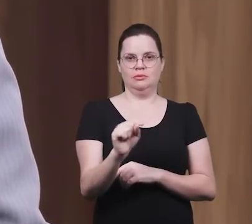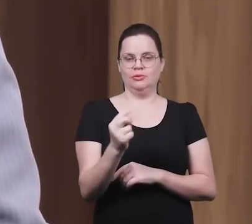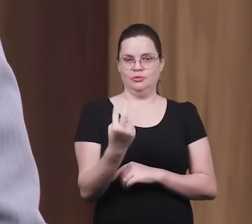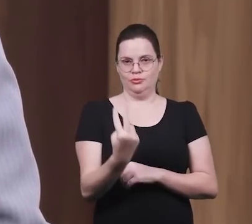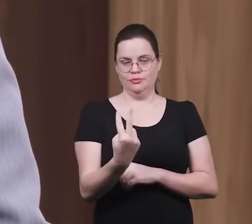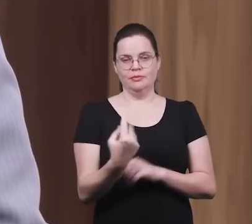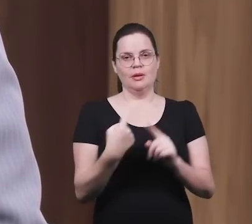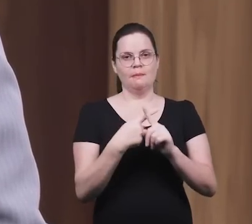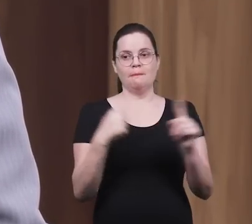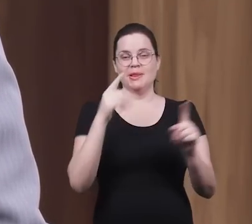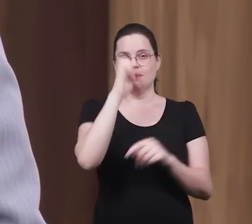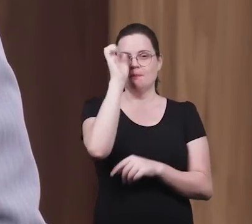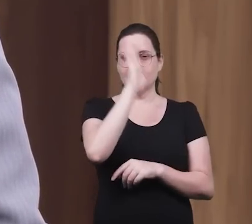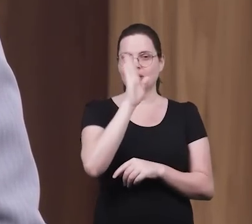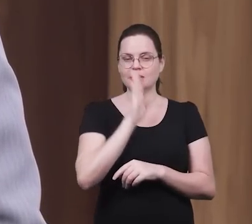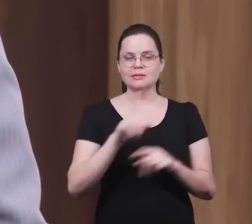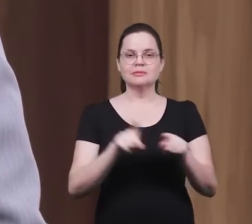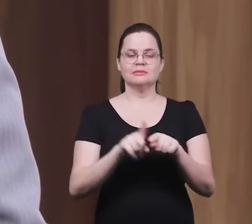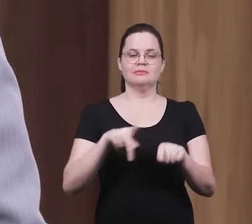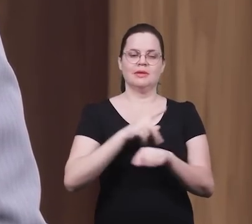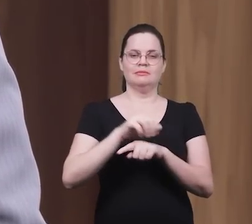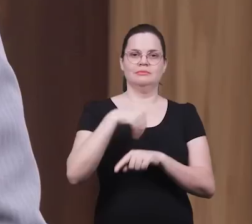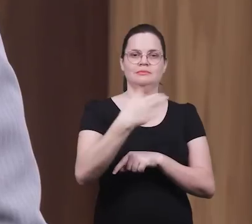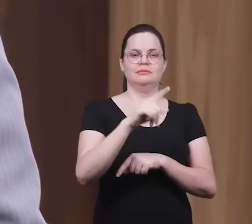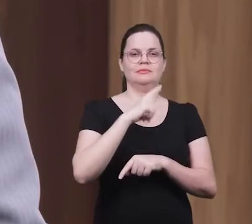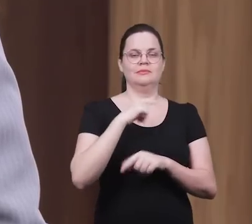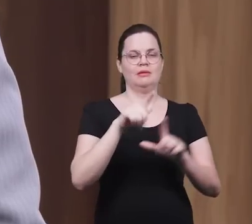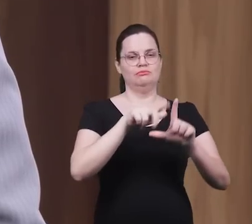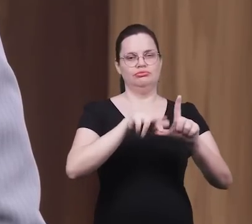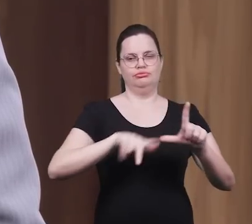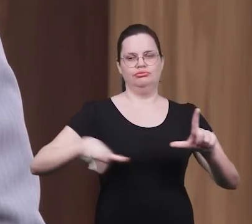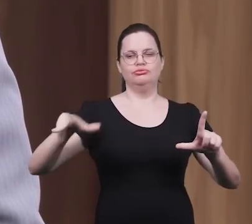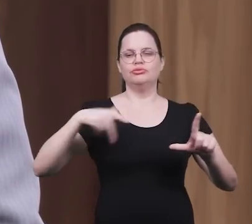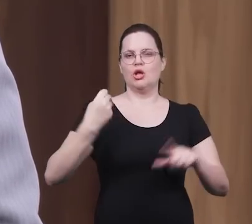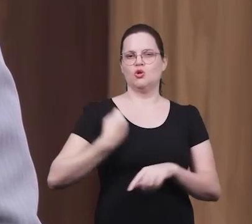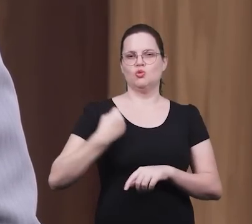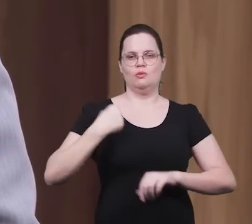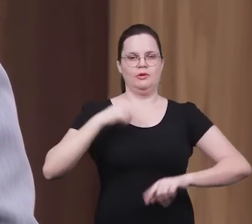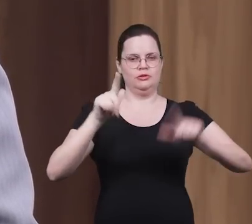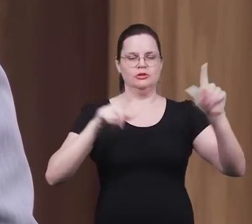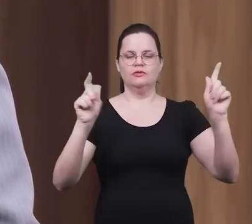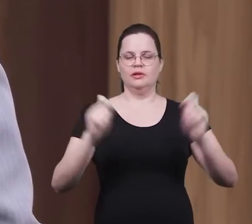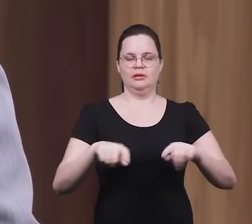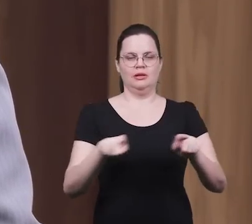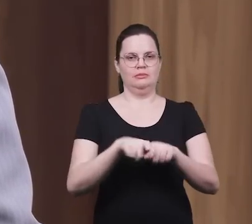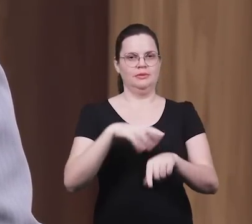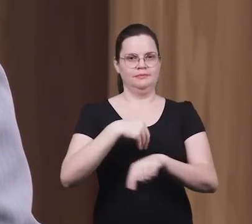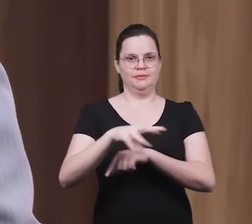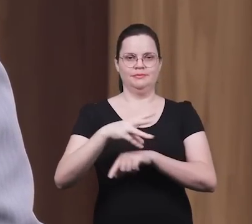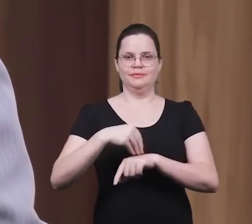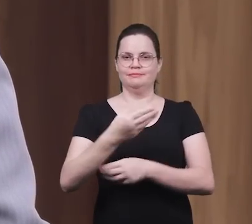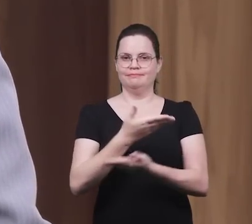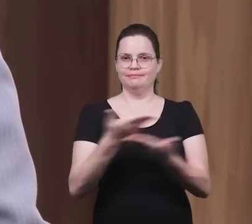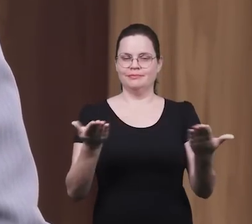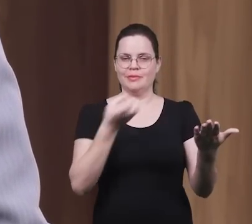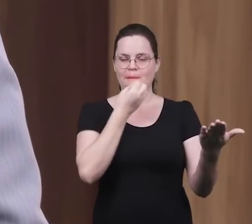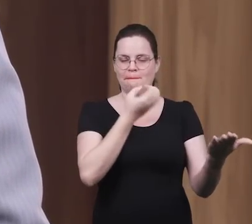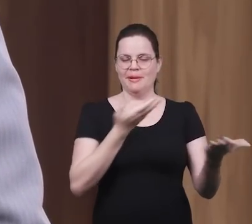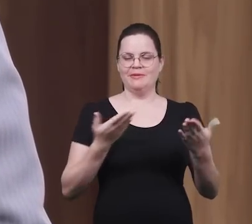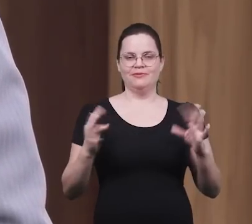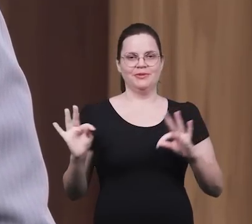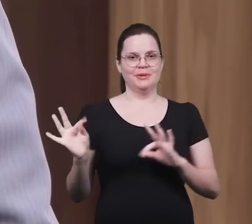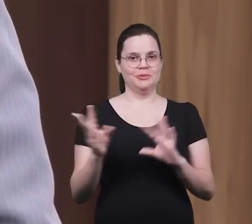16.2, mas em todo o Brasil e no exterior, diversas plataformas estão transmitindo este programa. Sejam todos